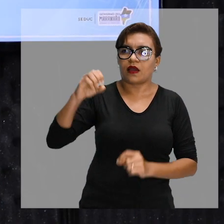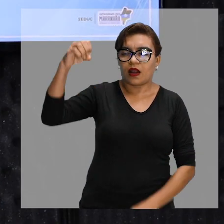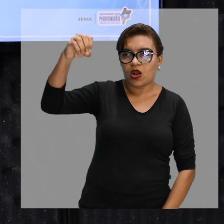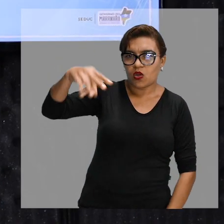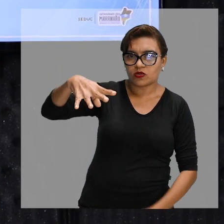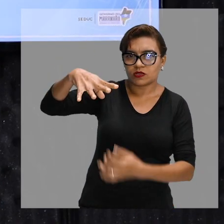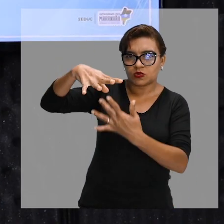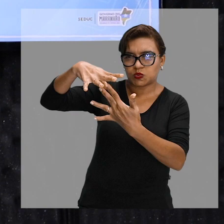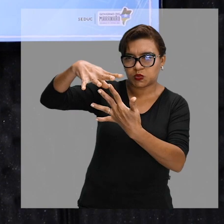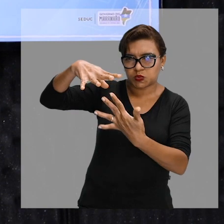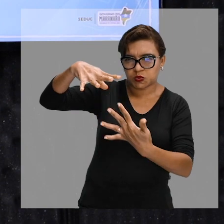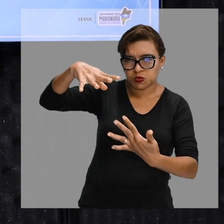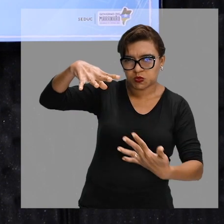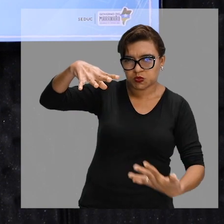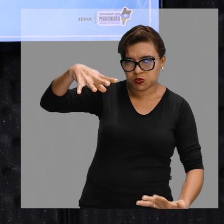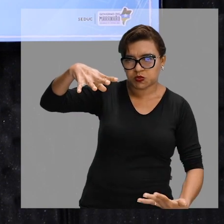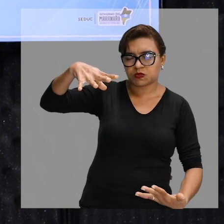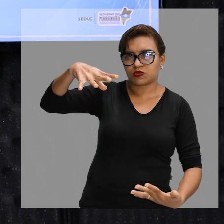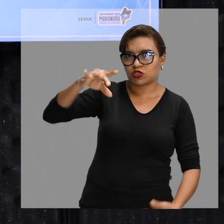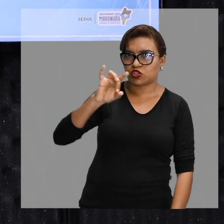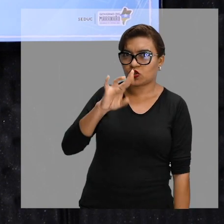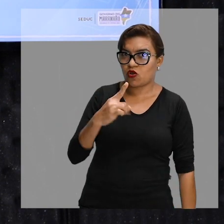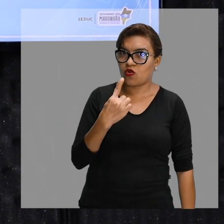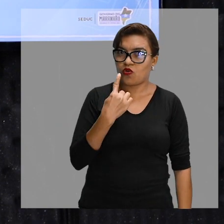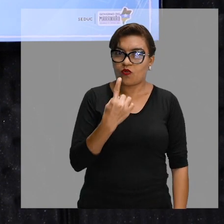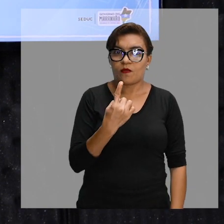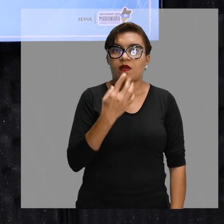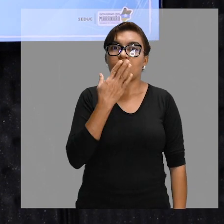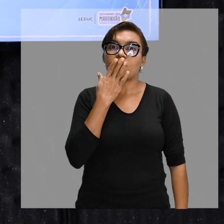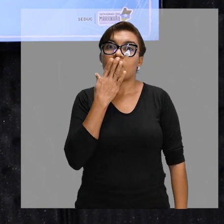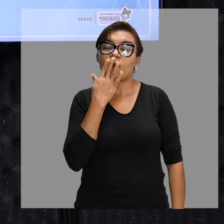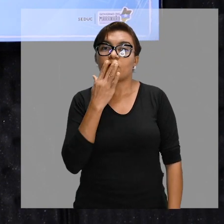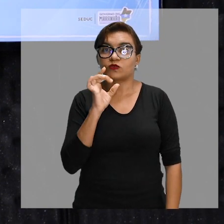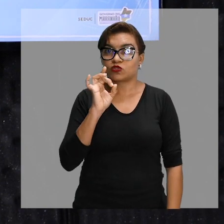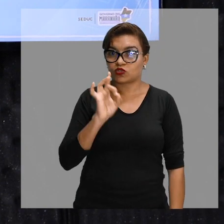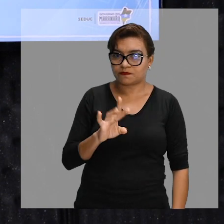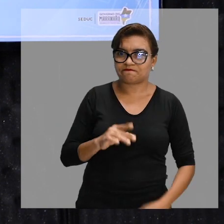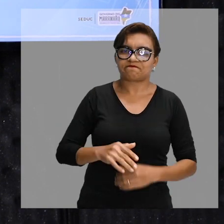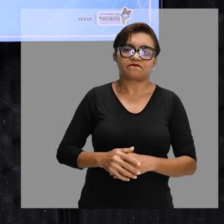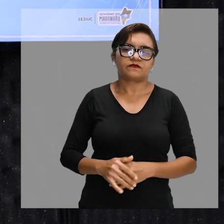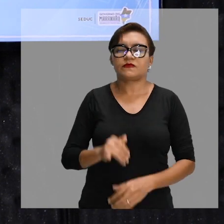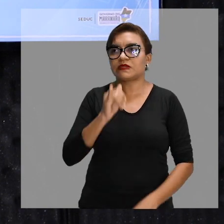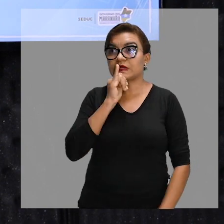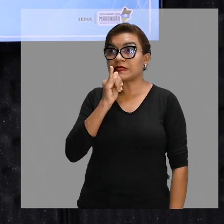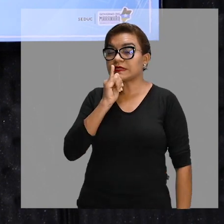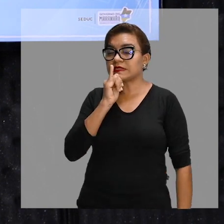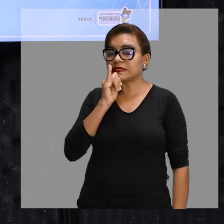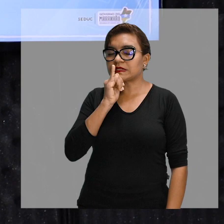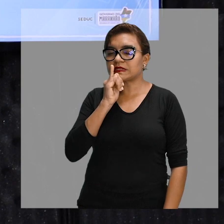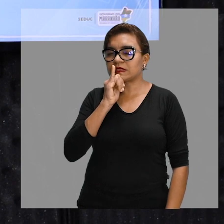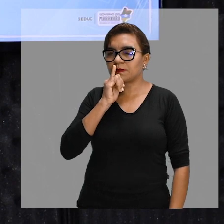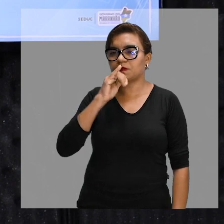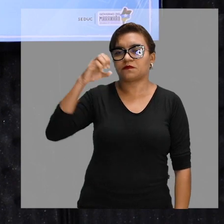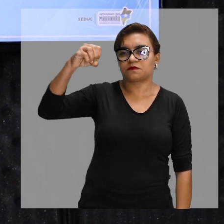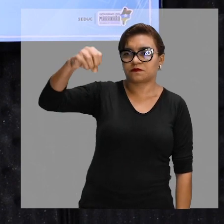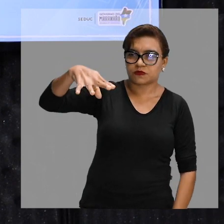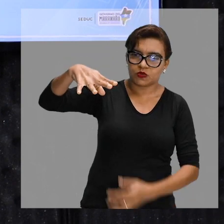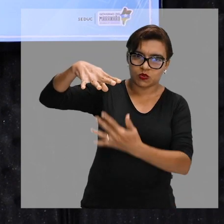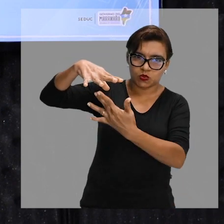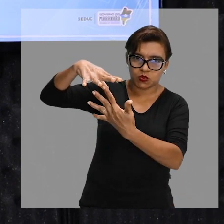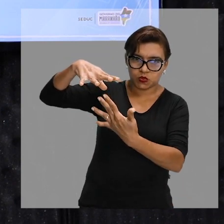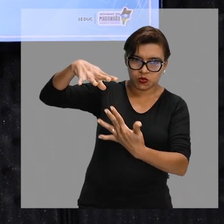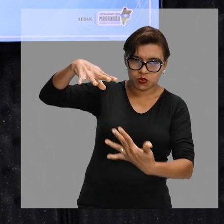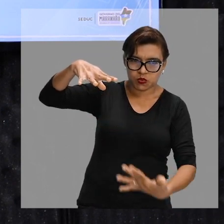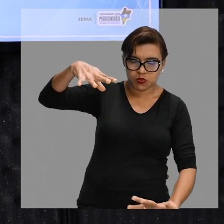seja, apenas uma cor, emite apenas uma cor. Então nós temos um exemplo aqui de raios, né, os